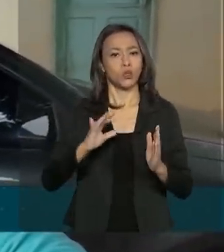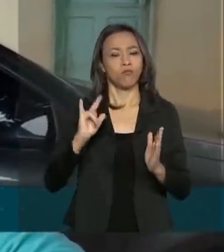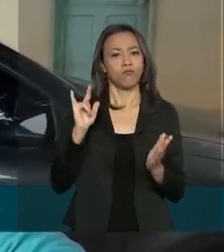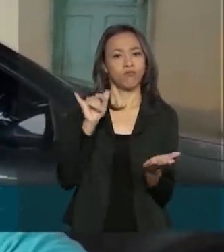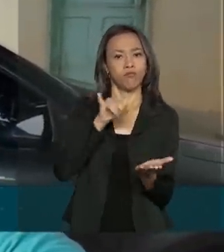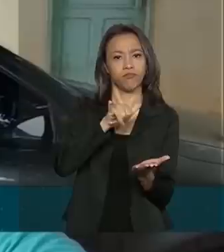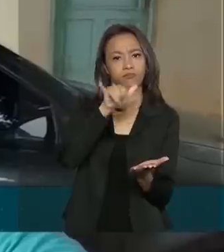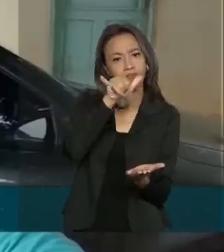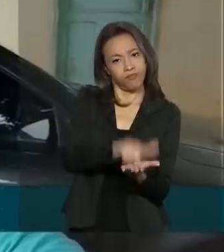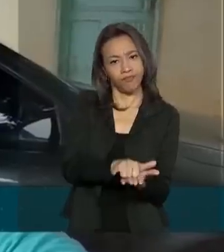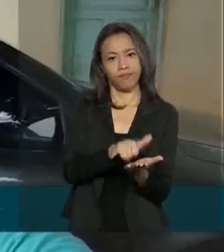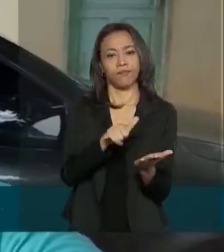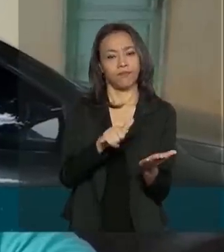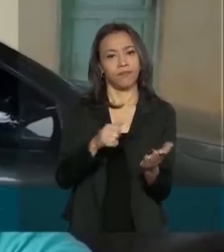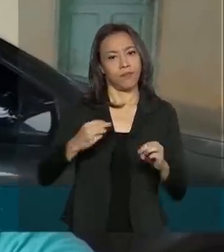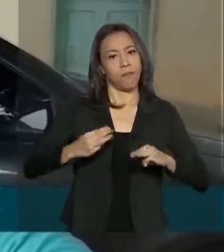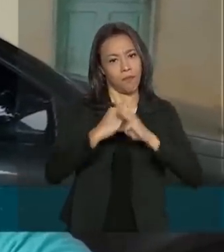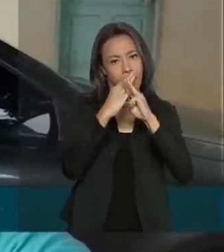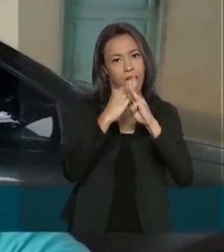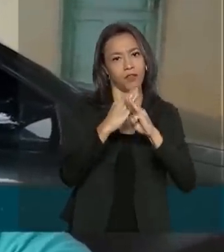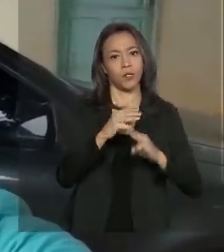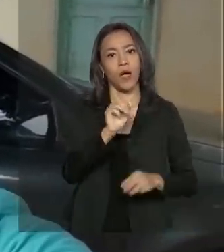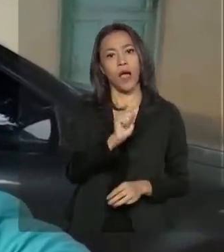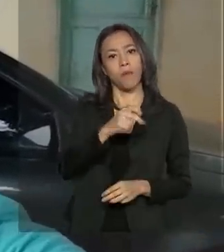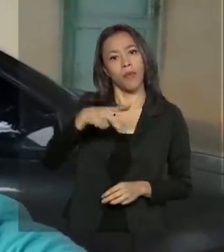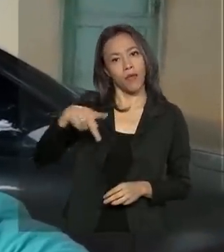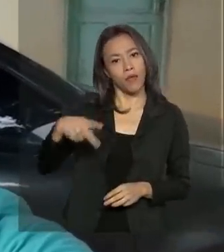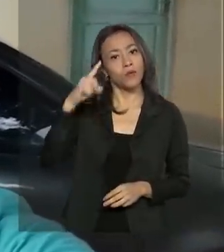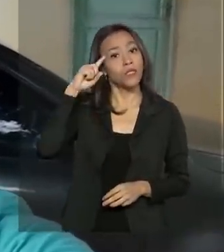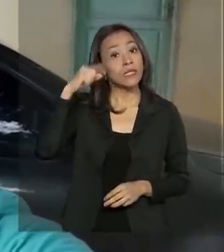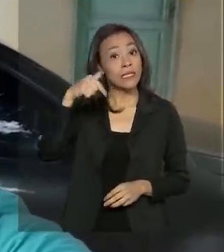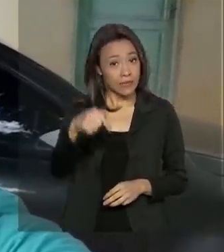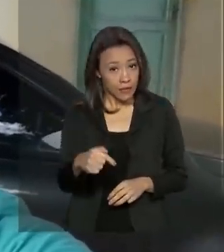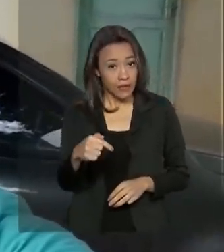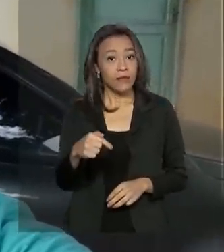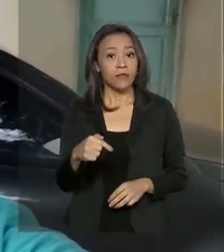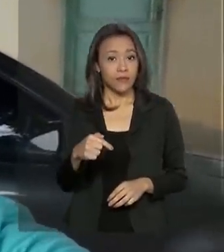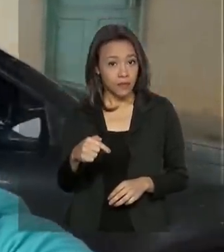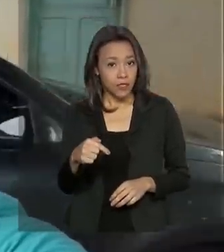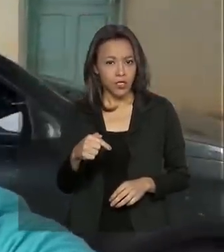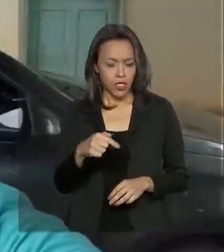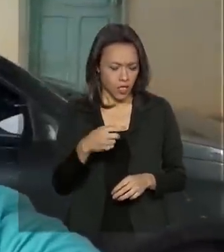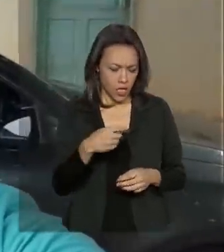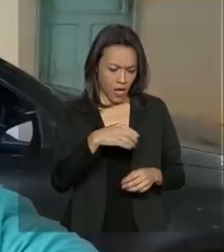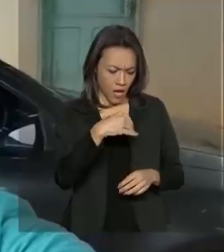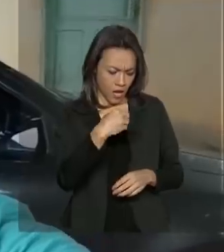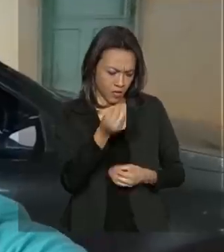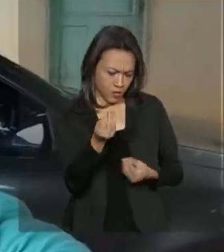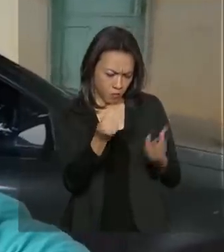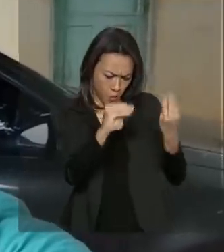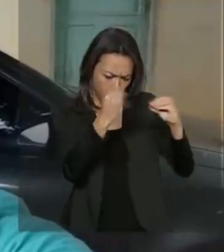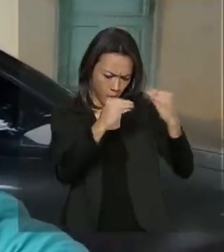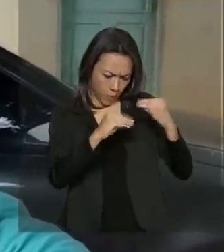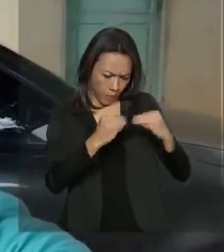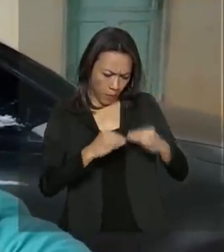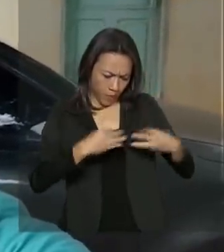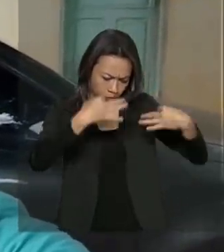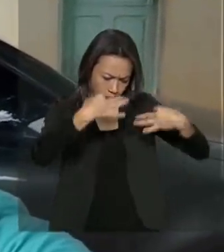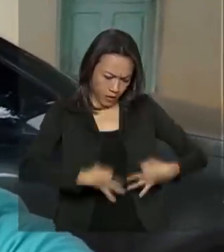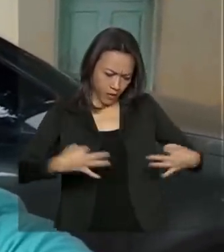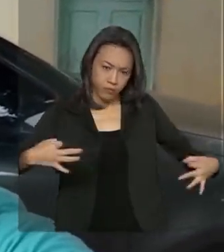da caixa do auxílio emergencial dia sete preencher todos os dados corretamente